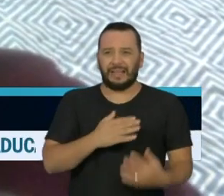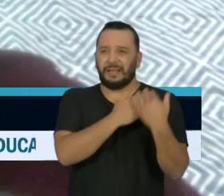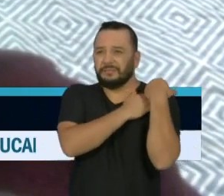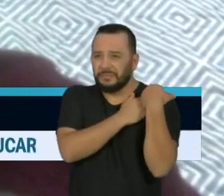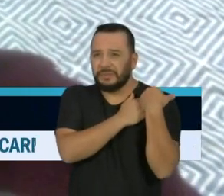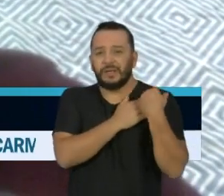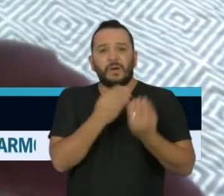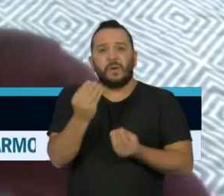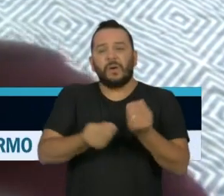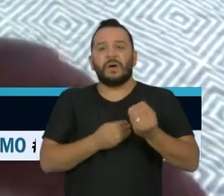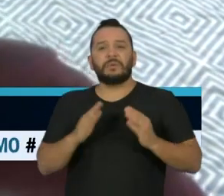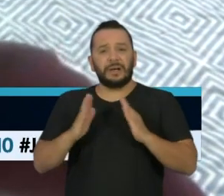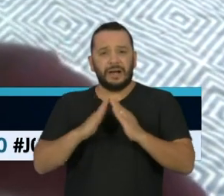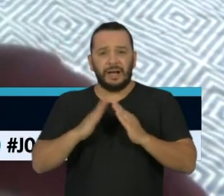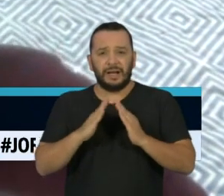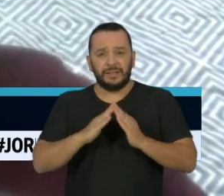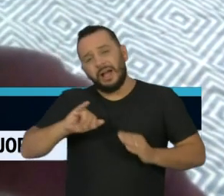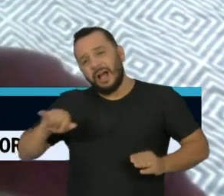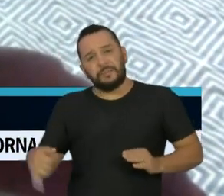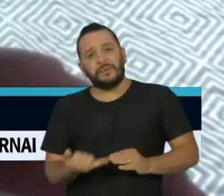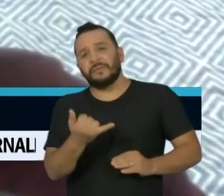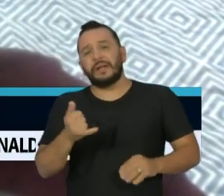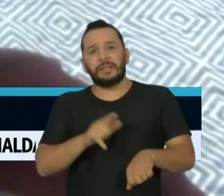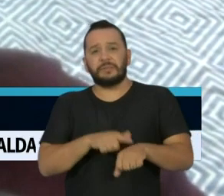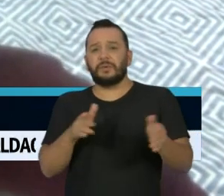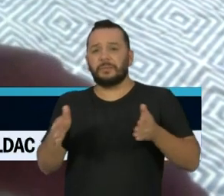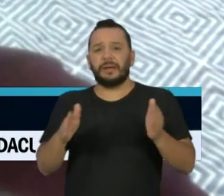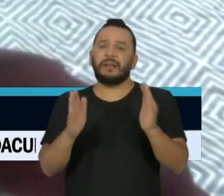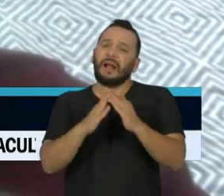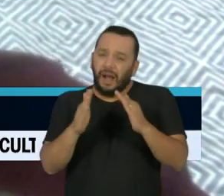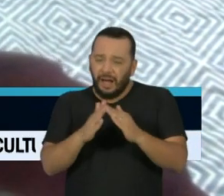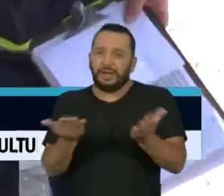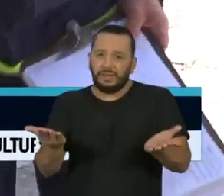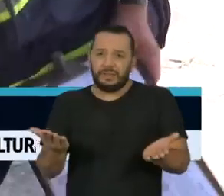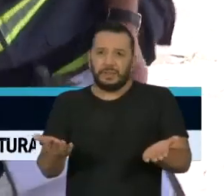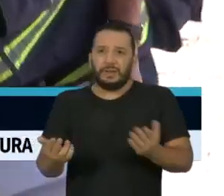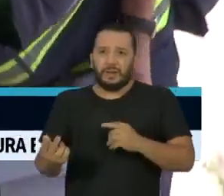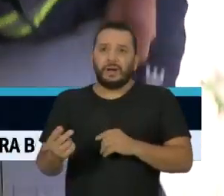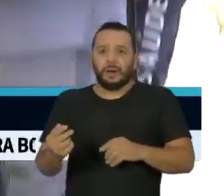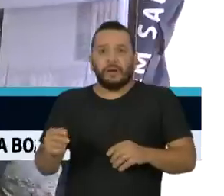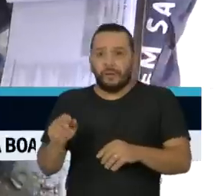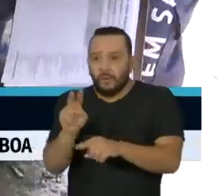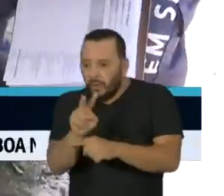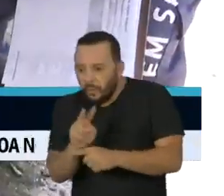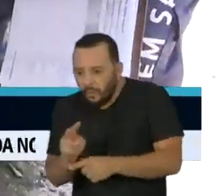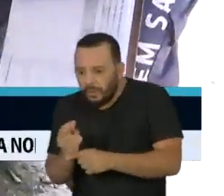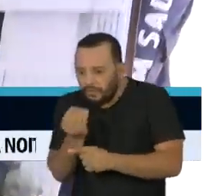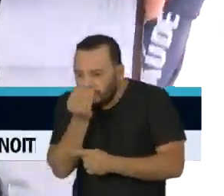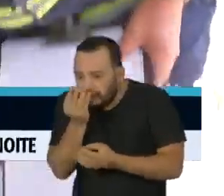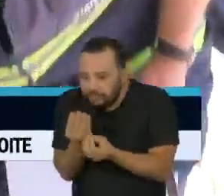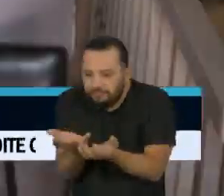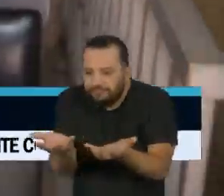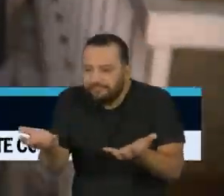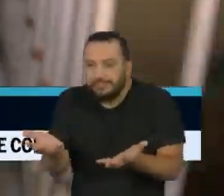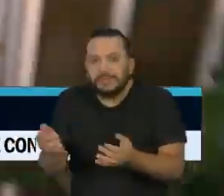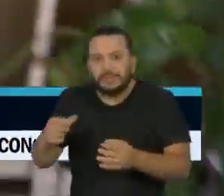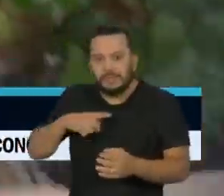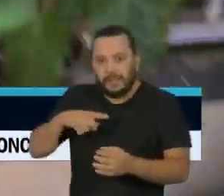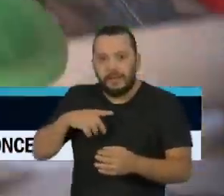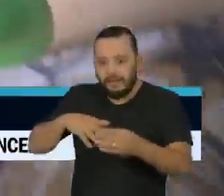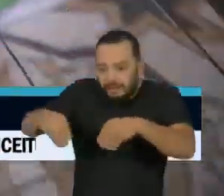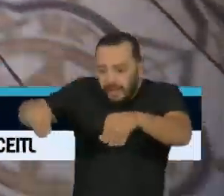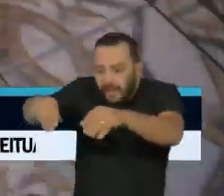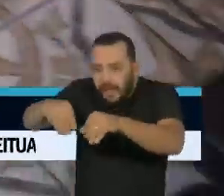fica em casa e aproveita esse momento já está em casa cuida das suas plantas coloca a terra